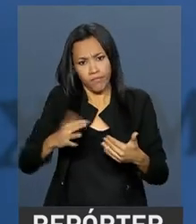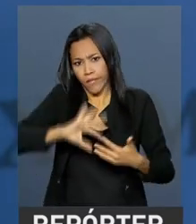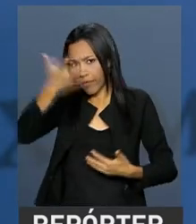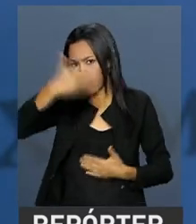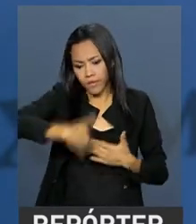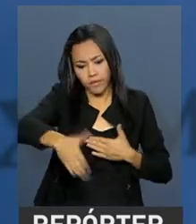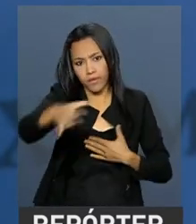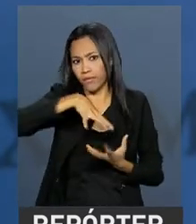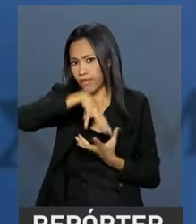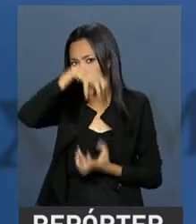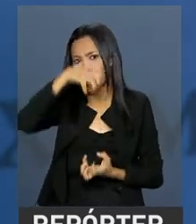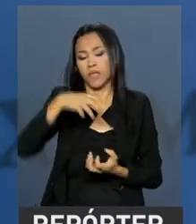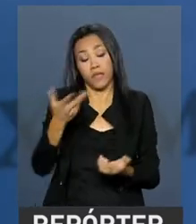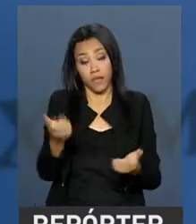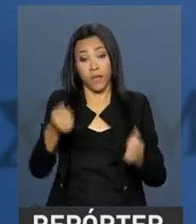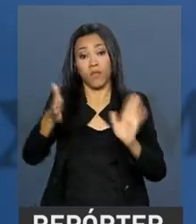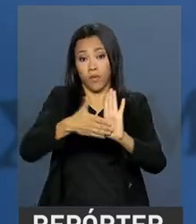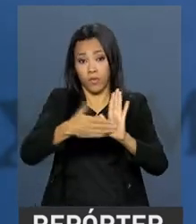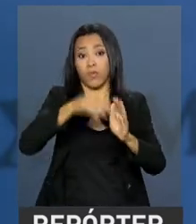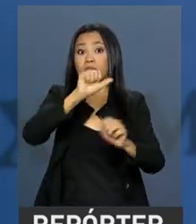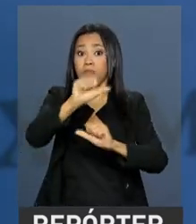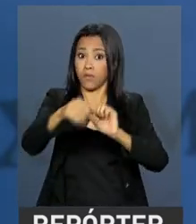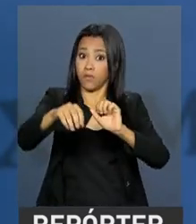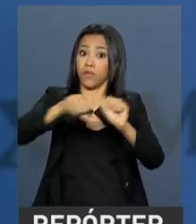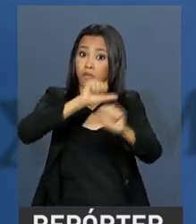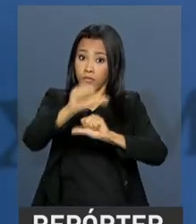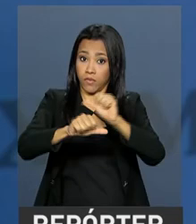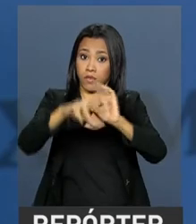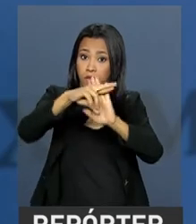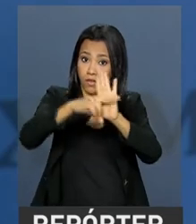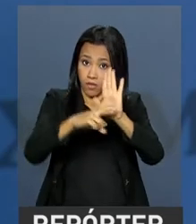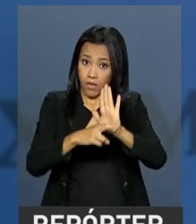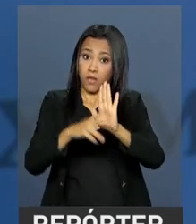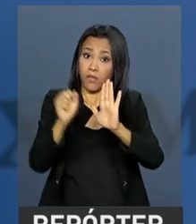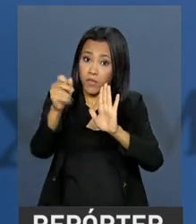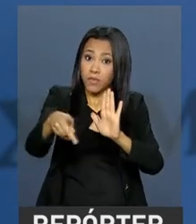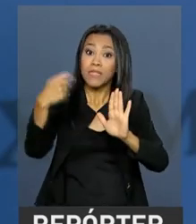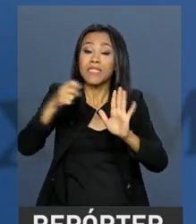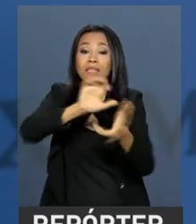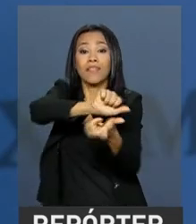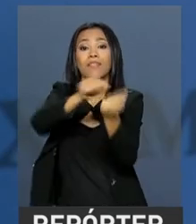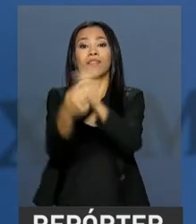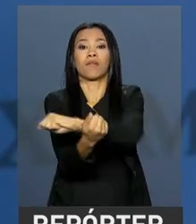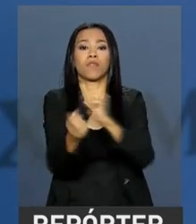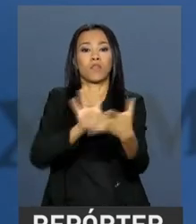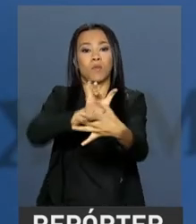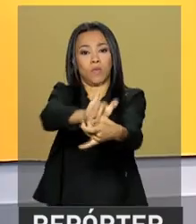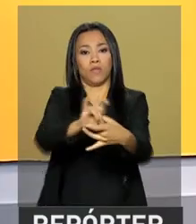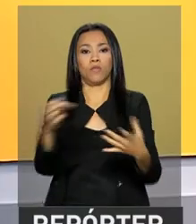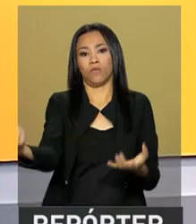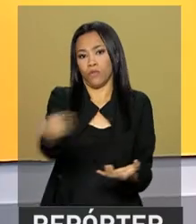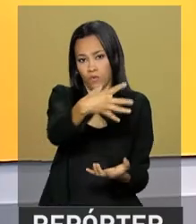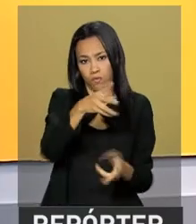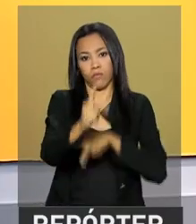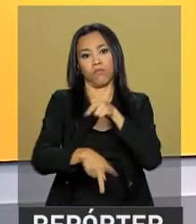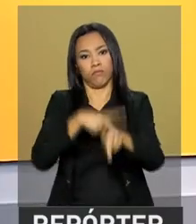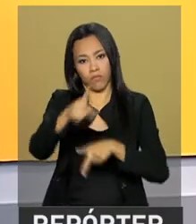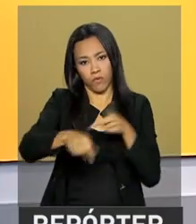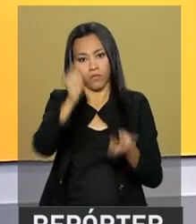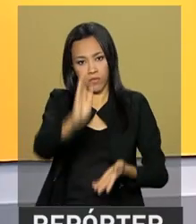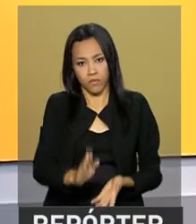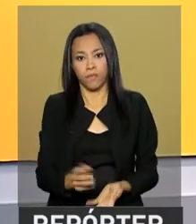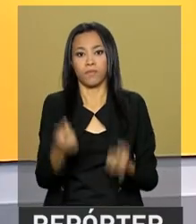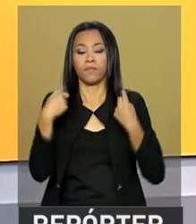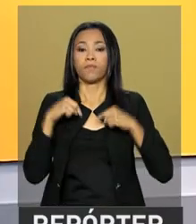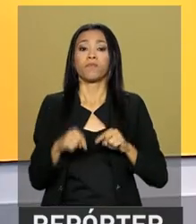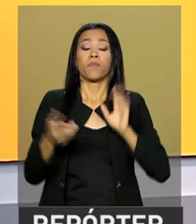a Previdência, evidentemente, tem que se adaptar a essa nova realidade demográfica. A proposta